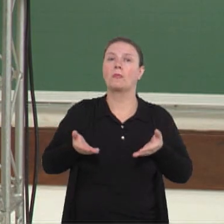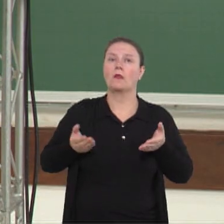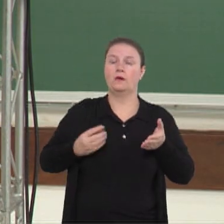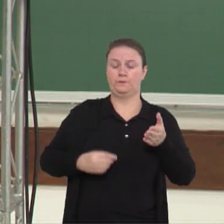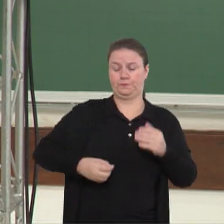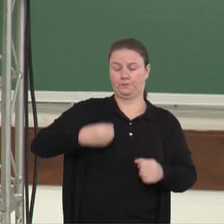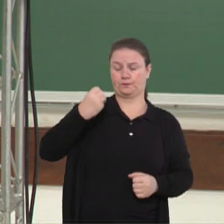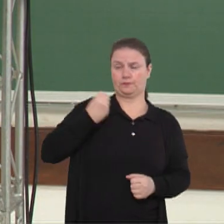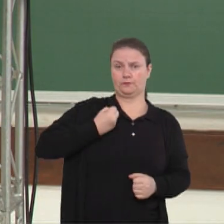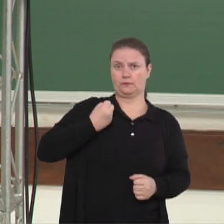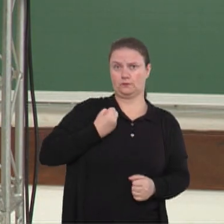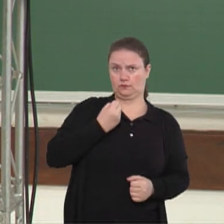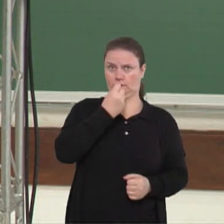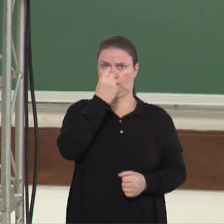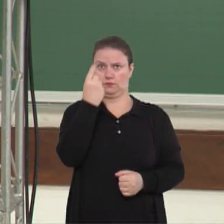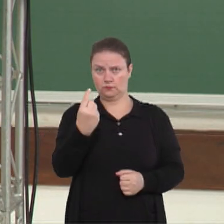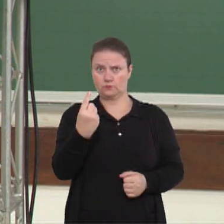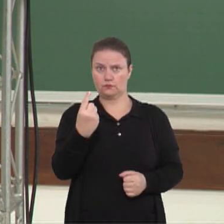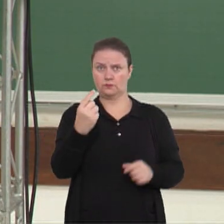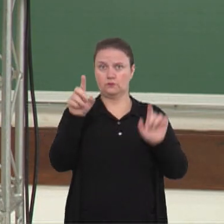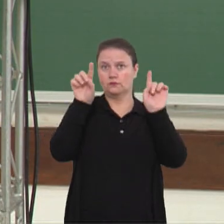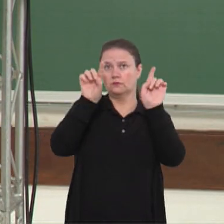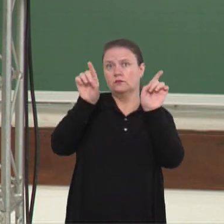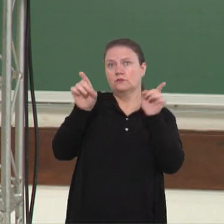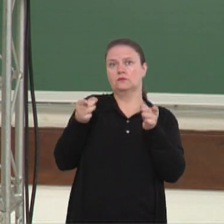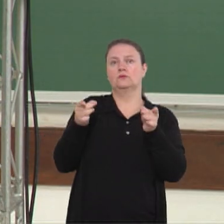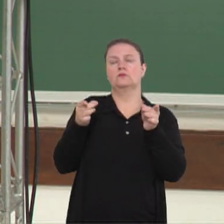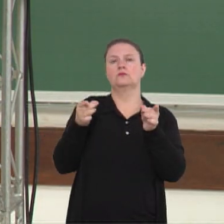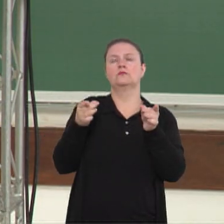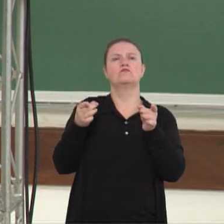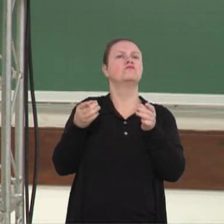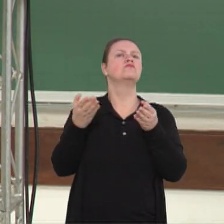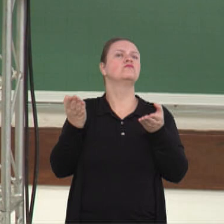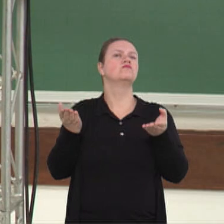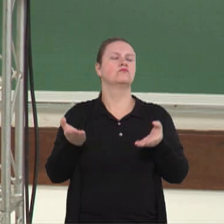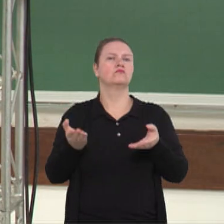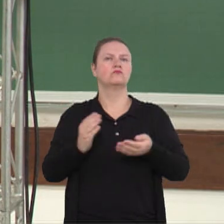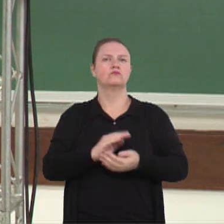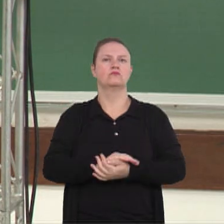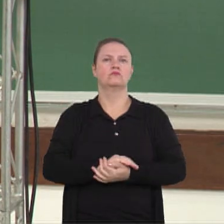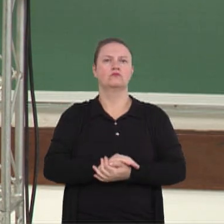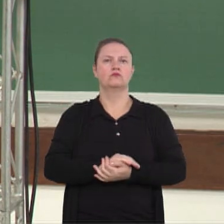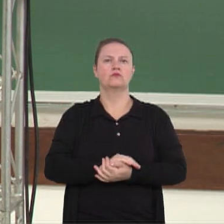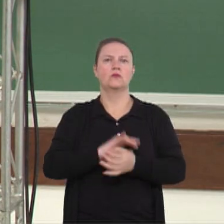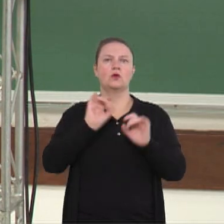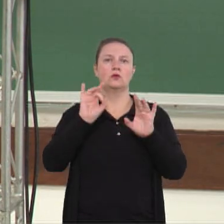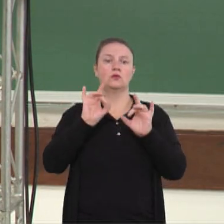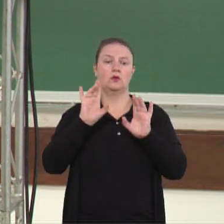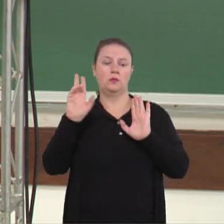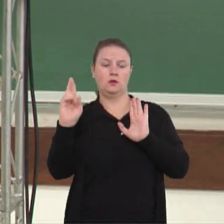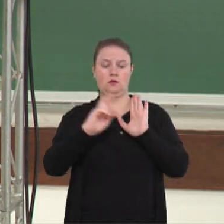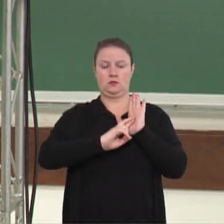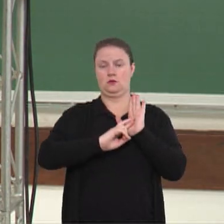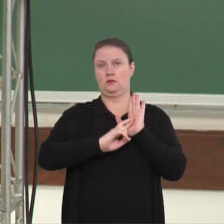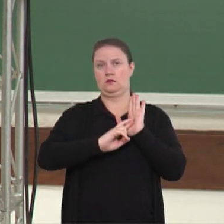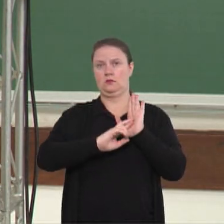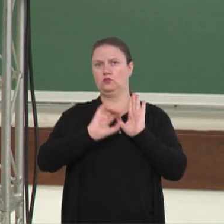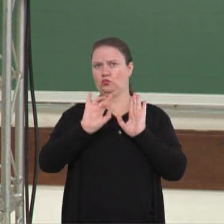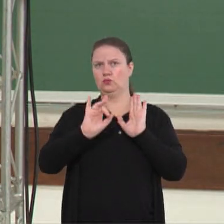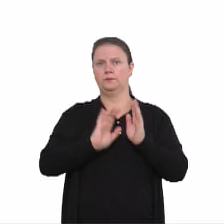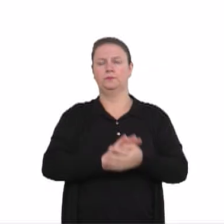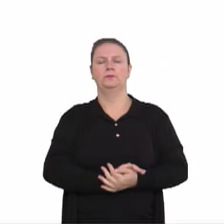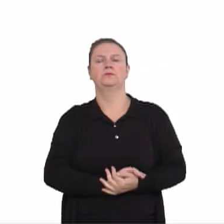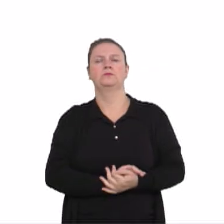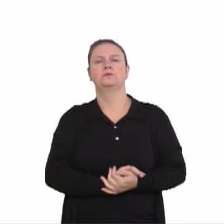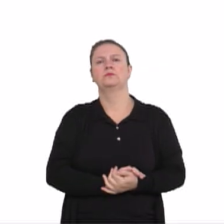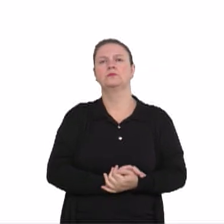número um coloque e os dois parênteses e daí você vai colocar somente a resposta ok então vamos